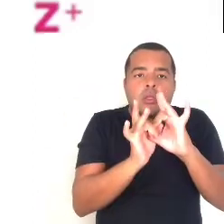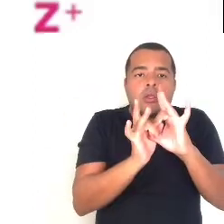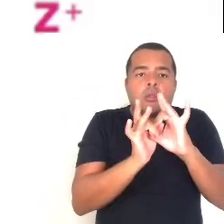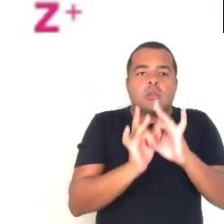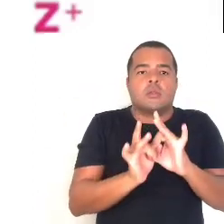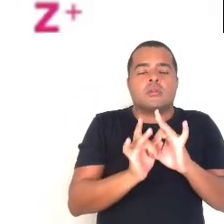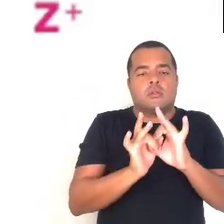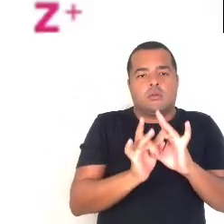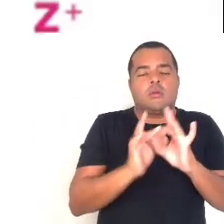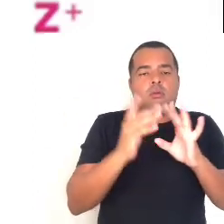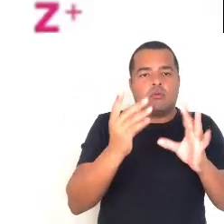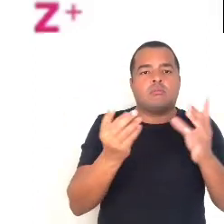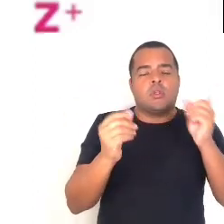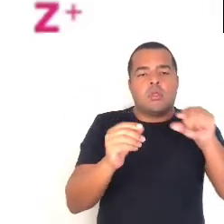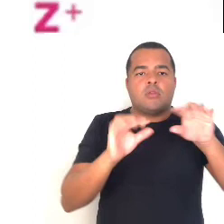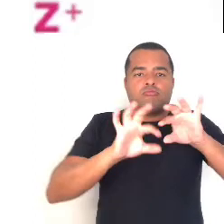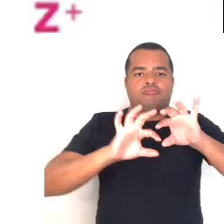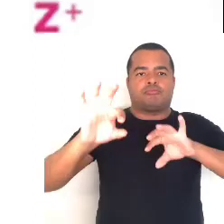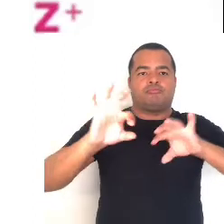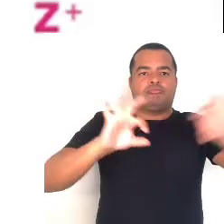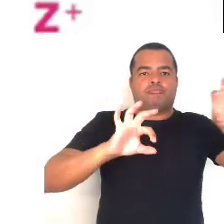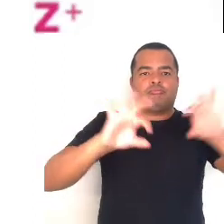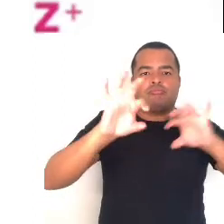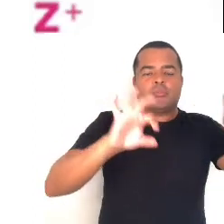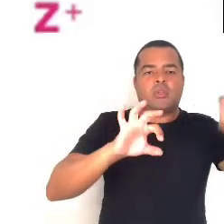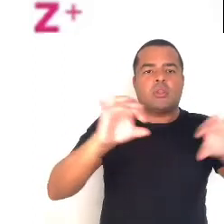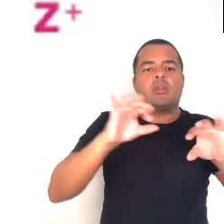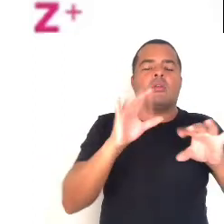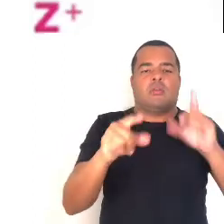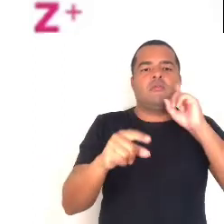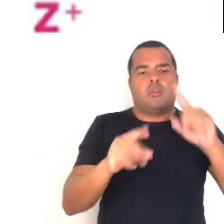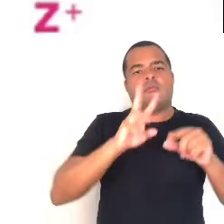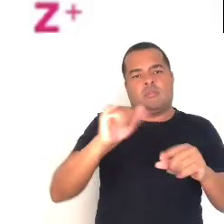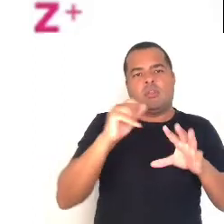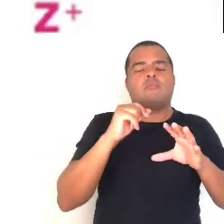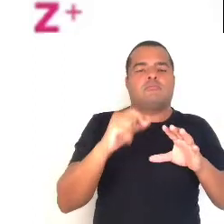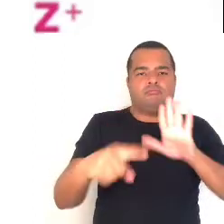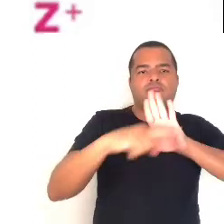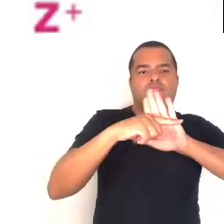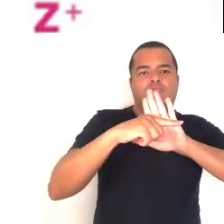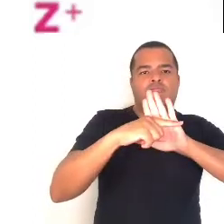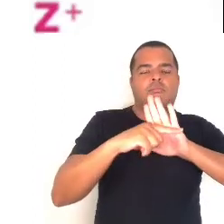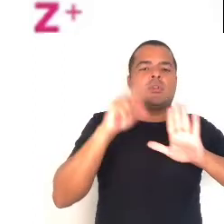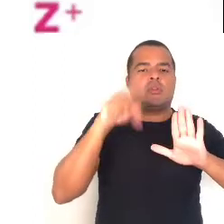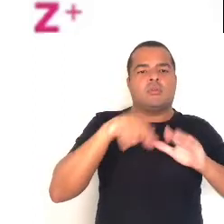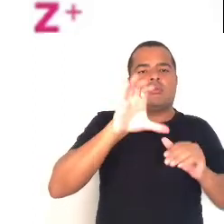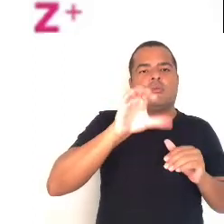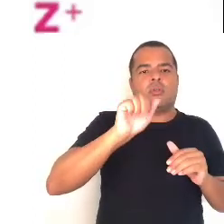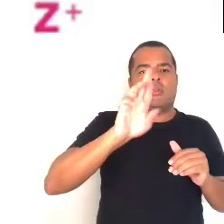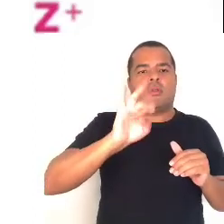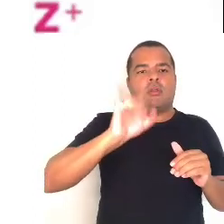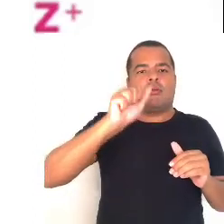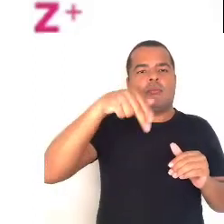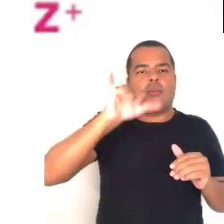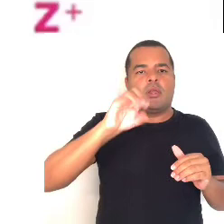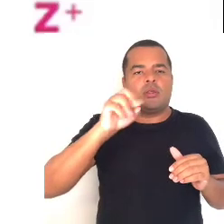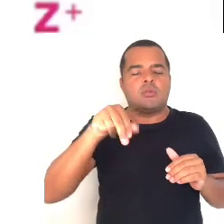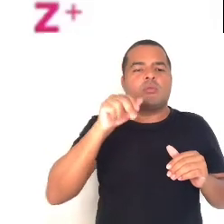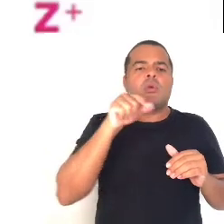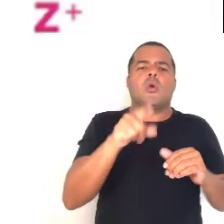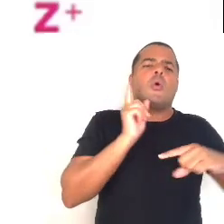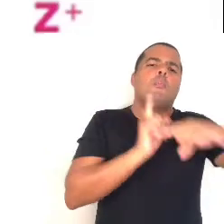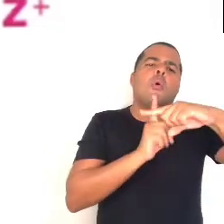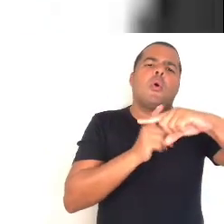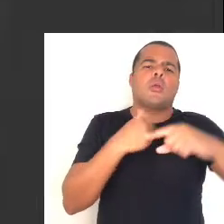daquela ligação, se esses pares de elétrons se deslocam para ele, ele vai ficar com excesso de carga negativa, e aí a gente vai chamá-lo de